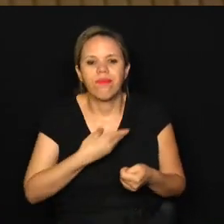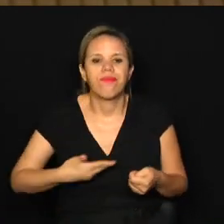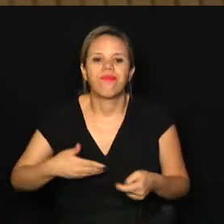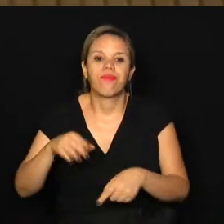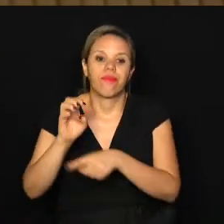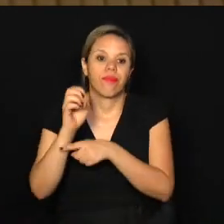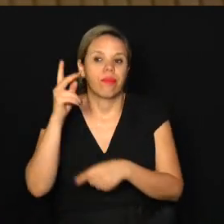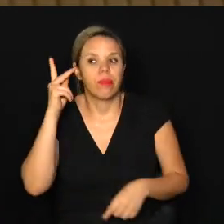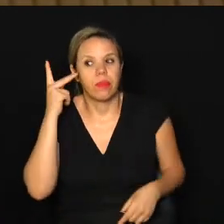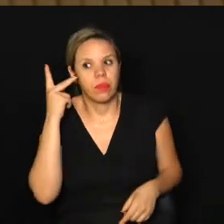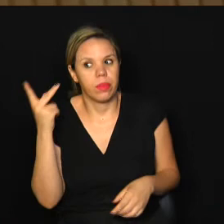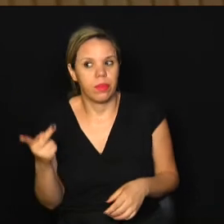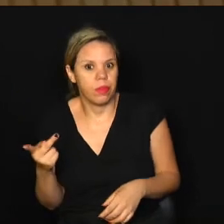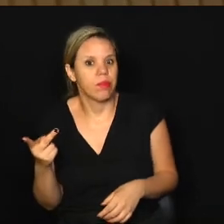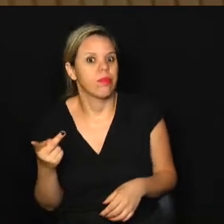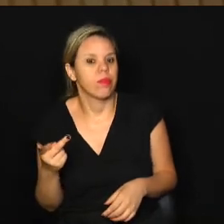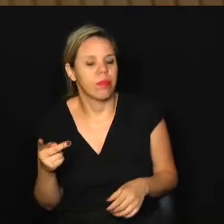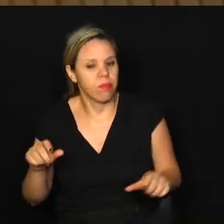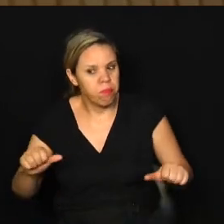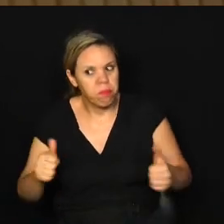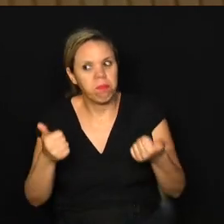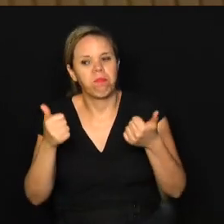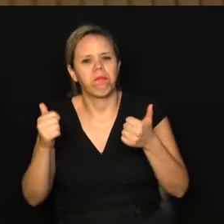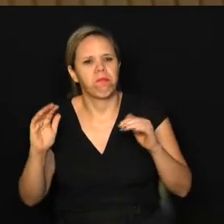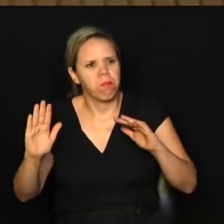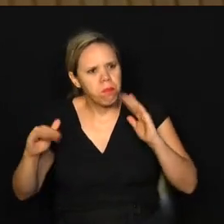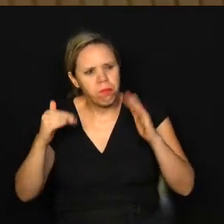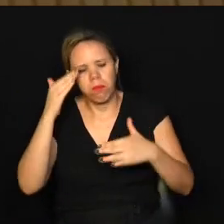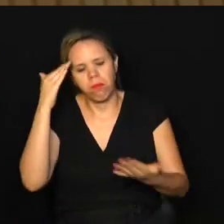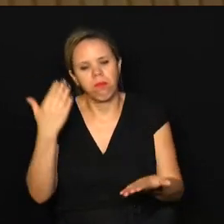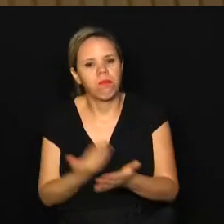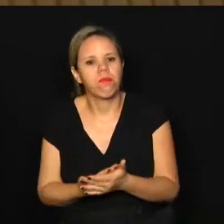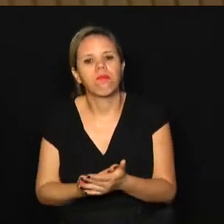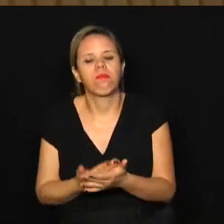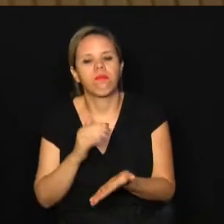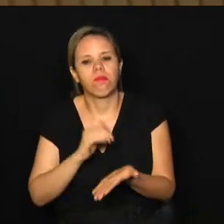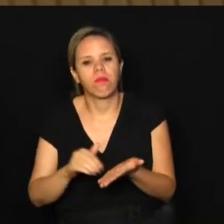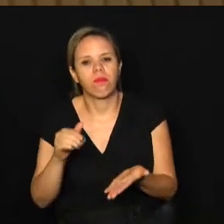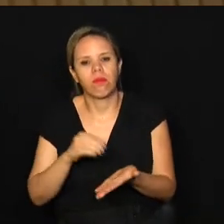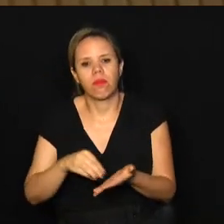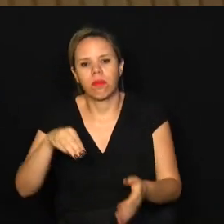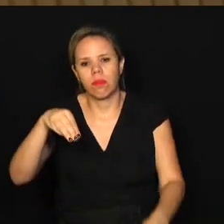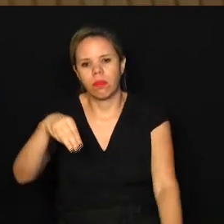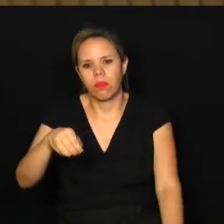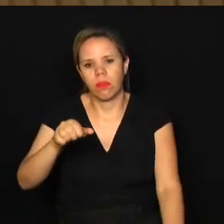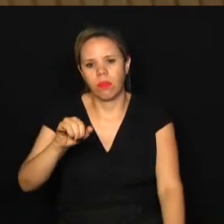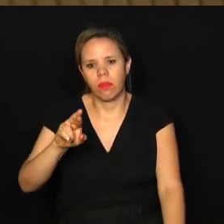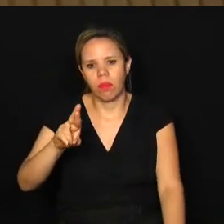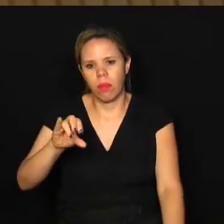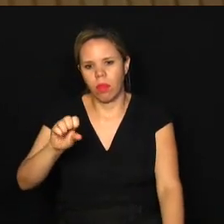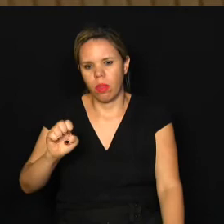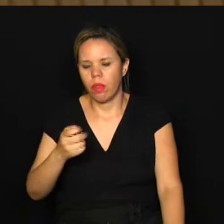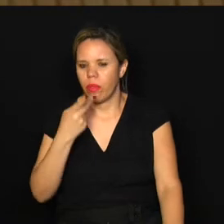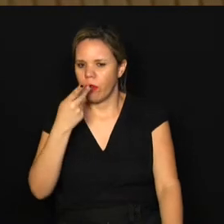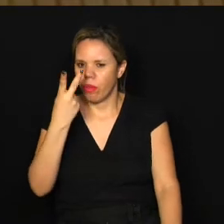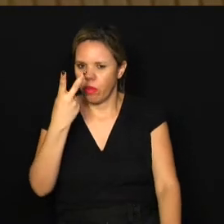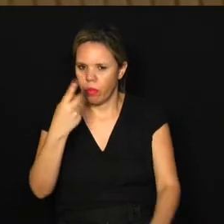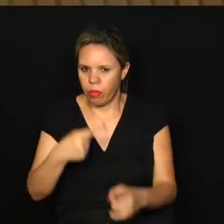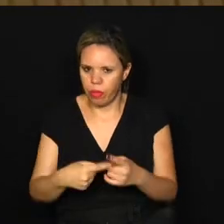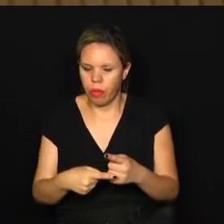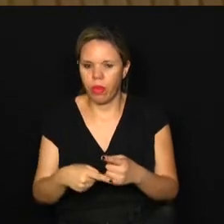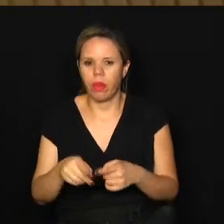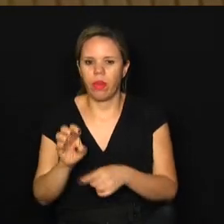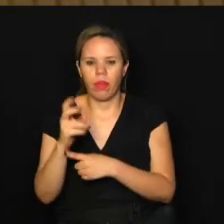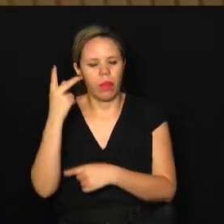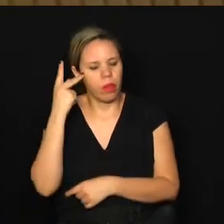Paulo extremamente otimista. Então, o secretário Meirelles já falou 2 vezes, São Paulo